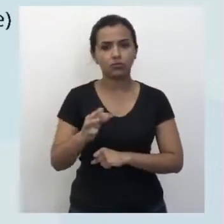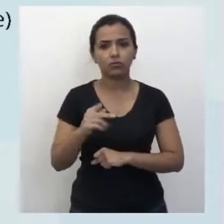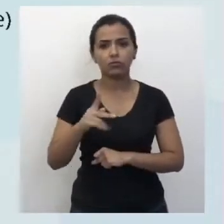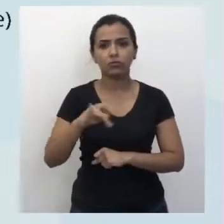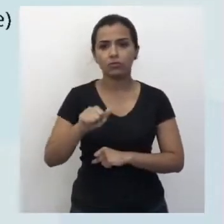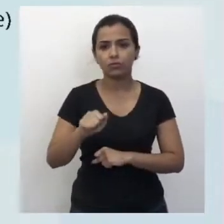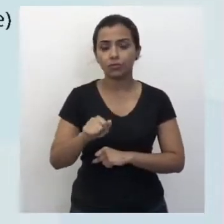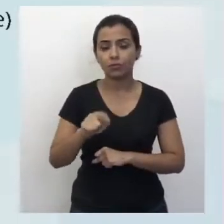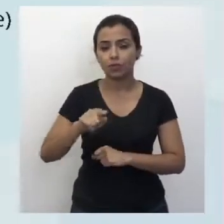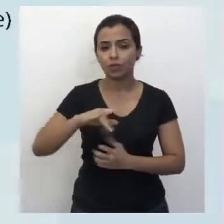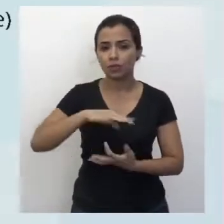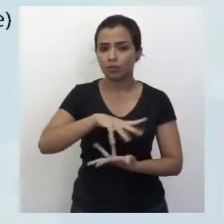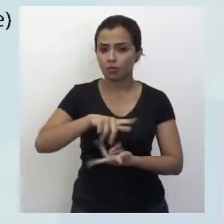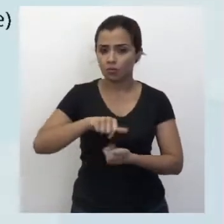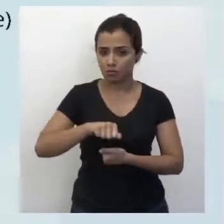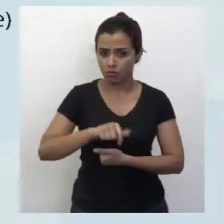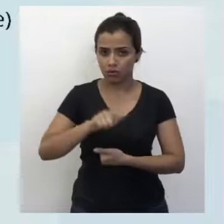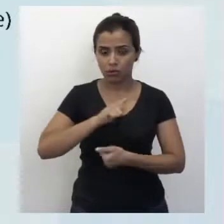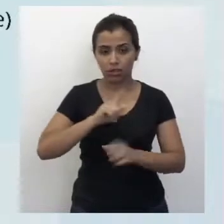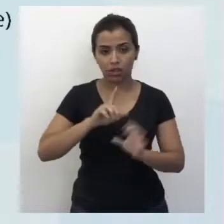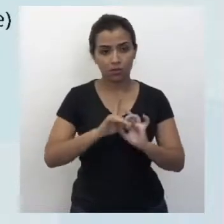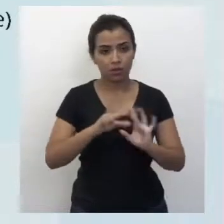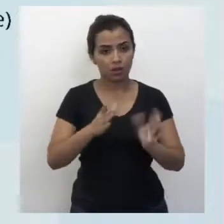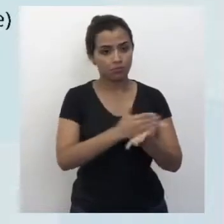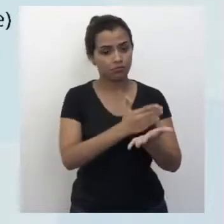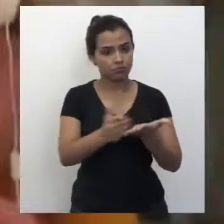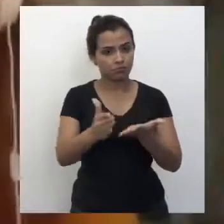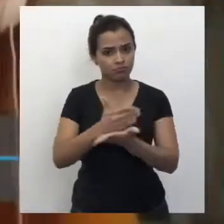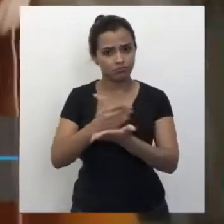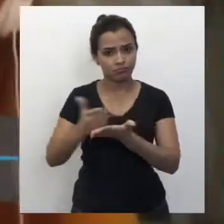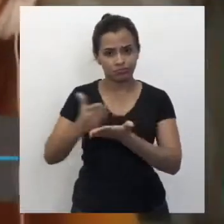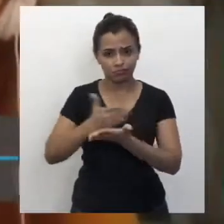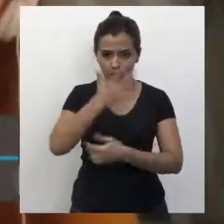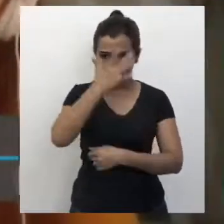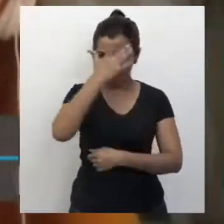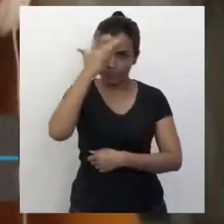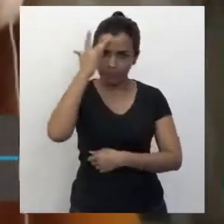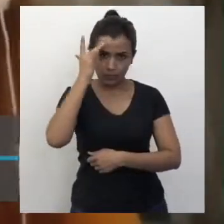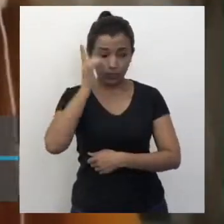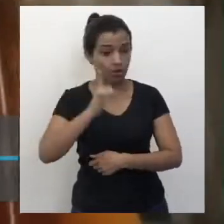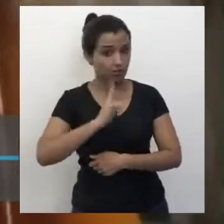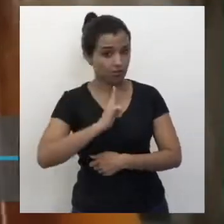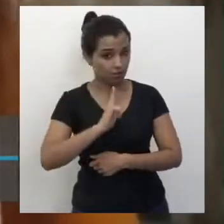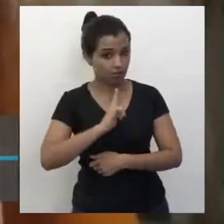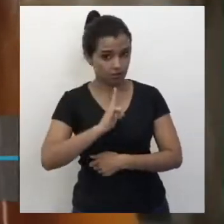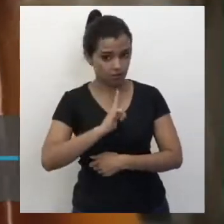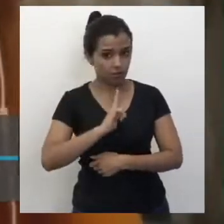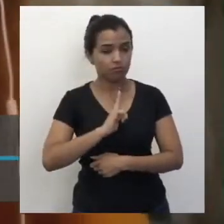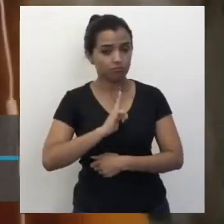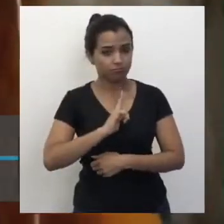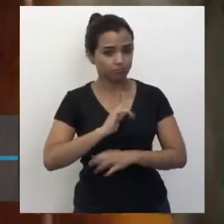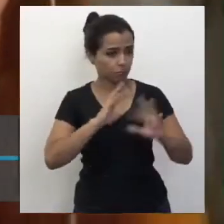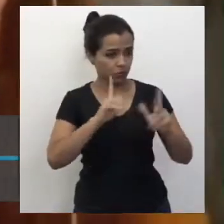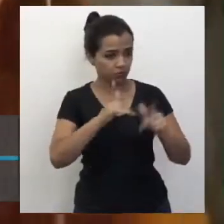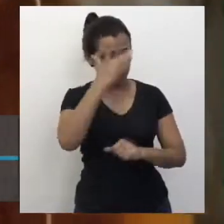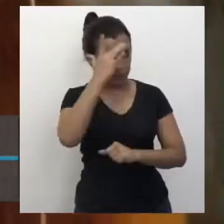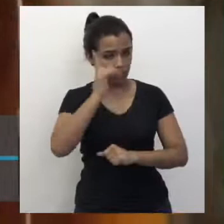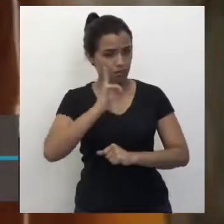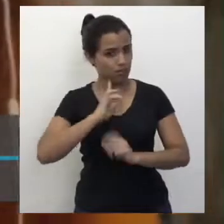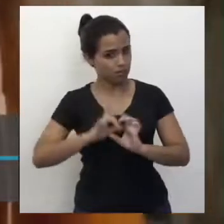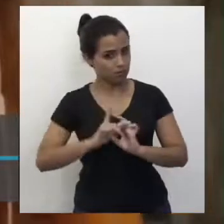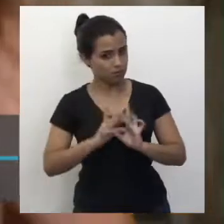as liberdades individuais se veem bastante restritas, bastante prejudicadas